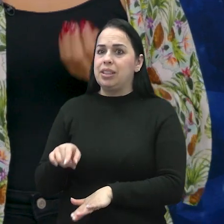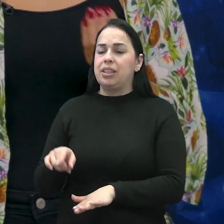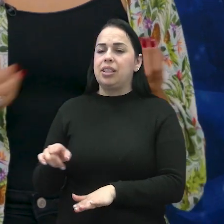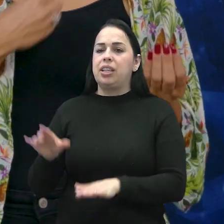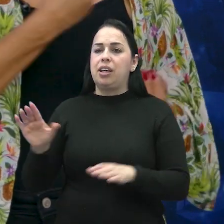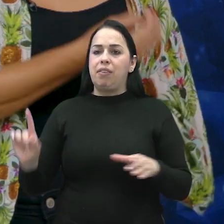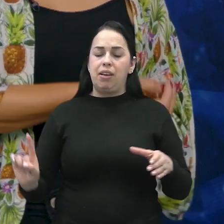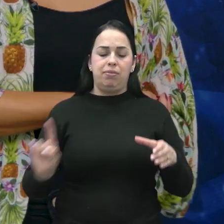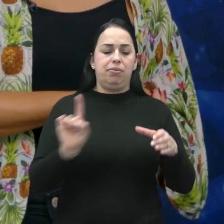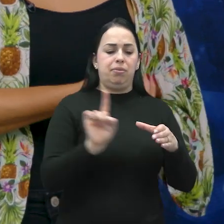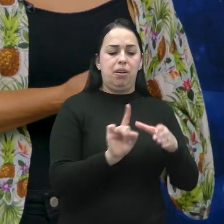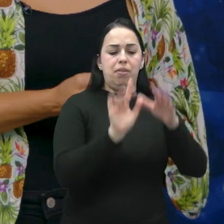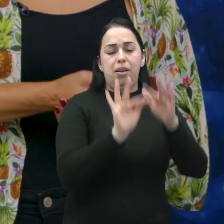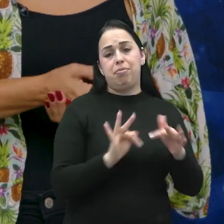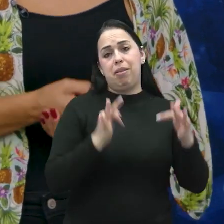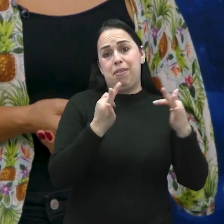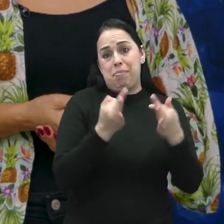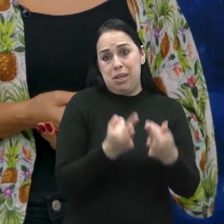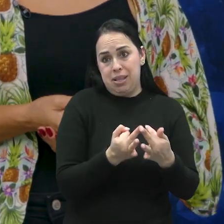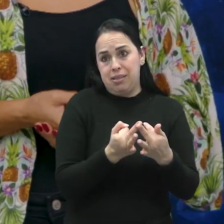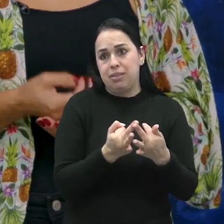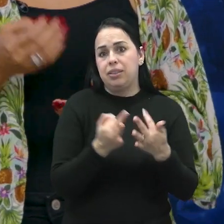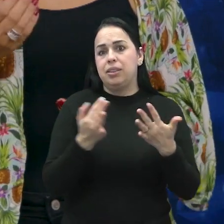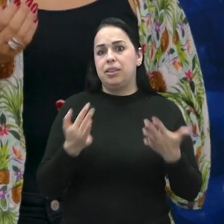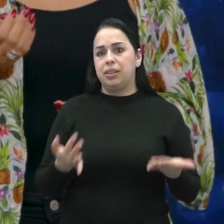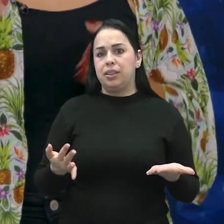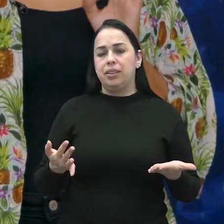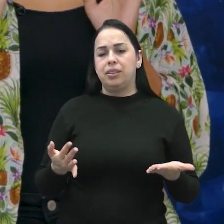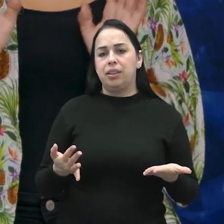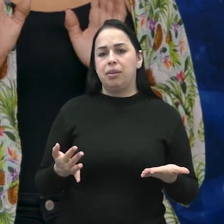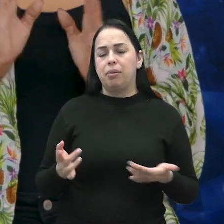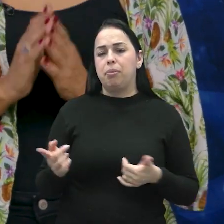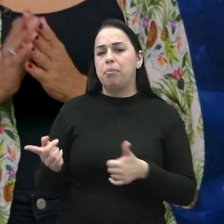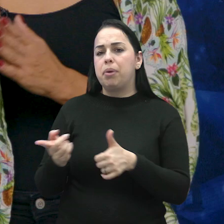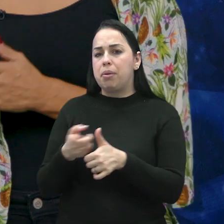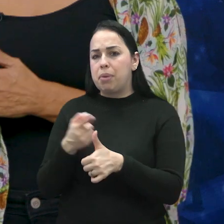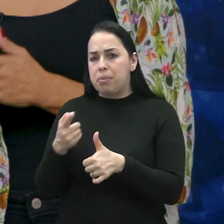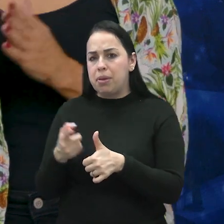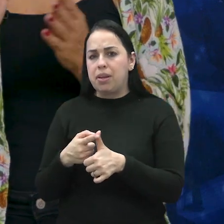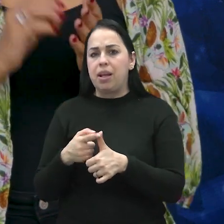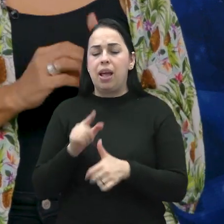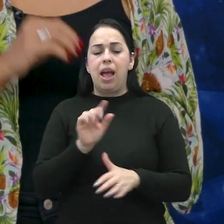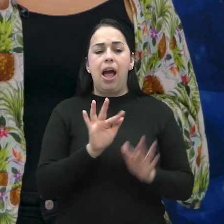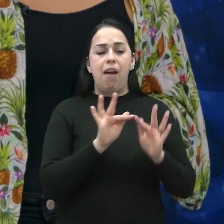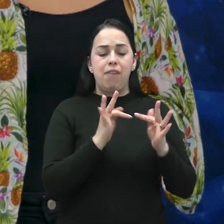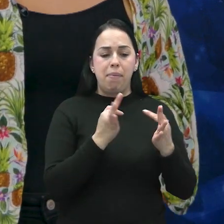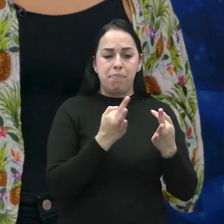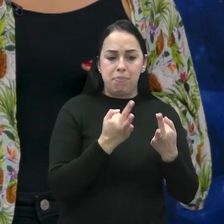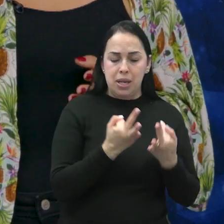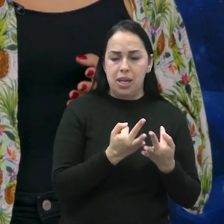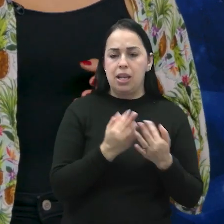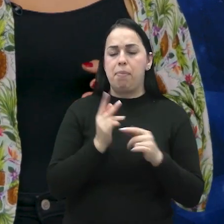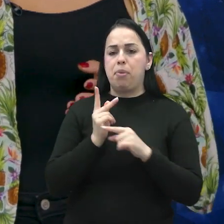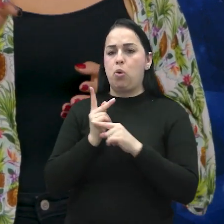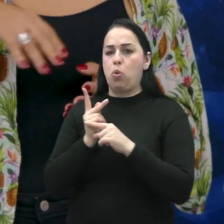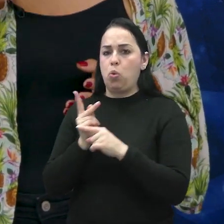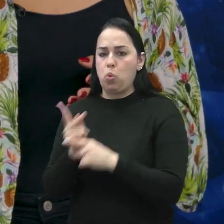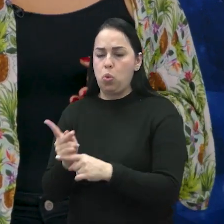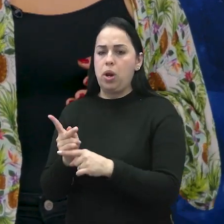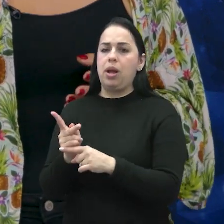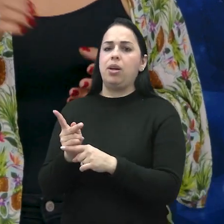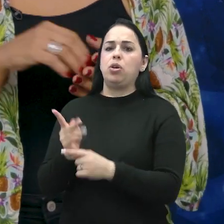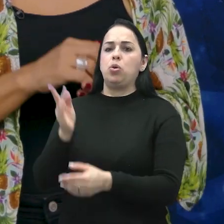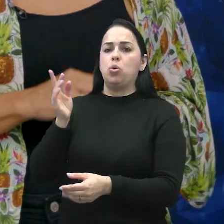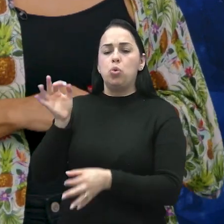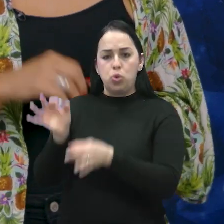uma criança que vai ser inserida na vida de uma família. Então, nós temos assim o primeiro passo, a família vai buscar a vara da infância,